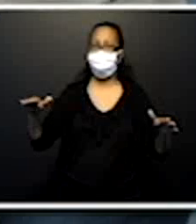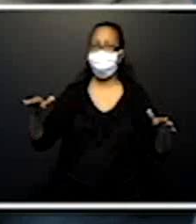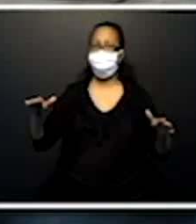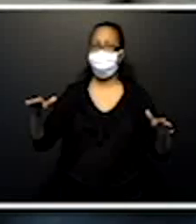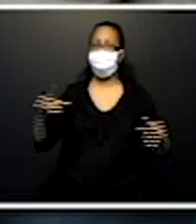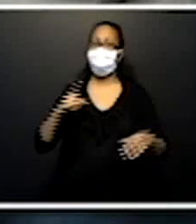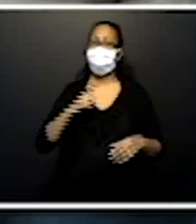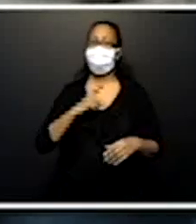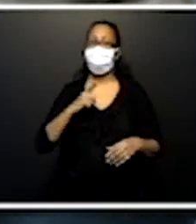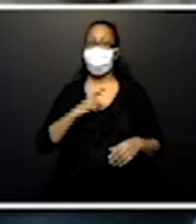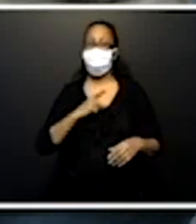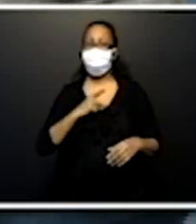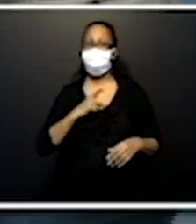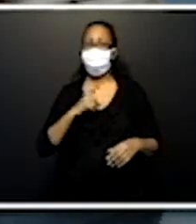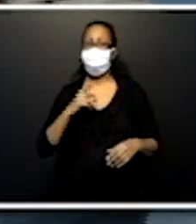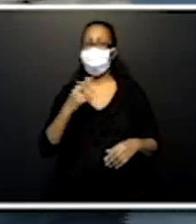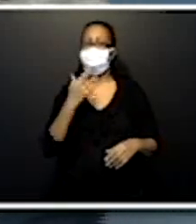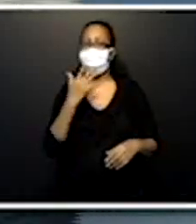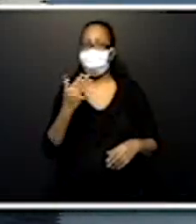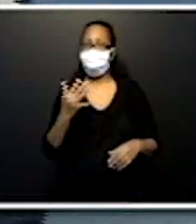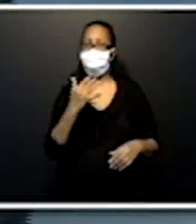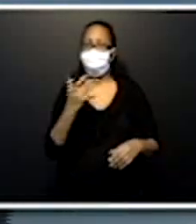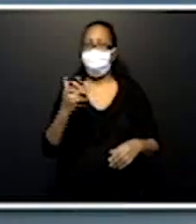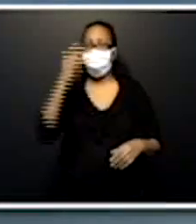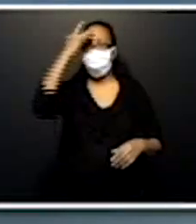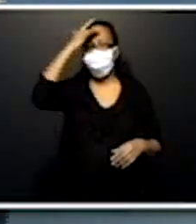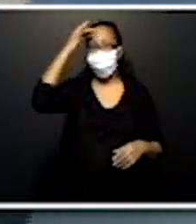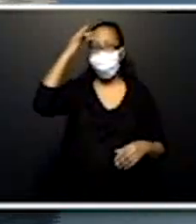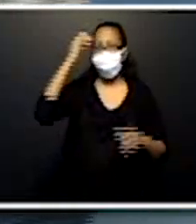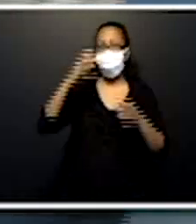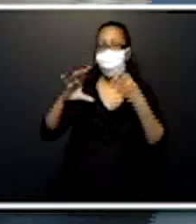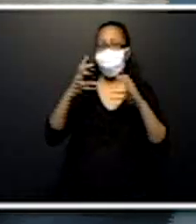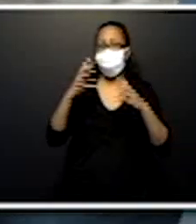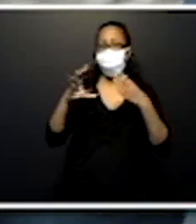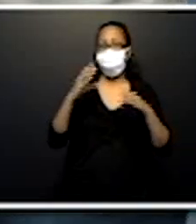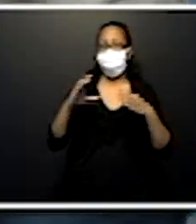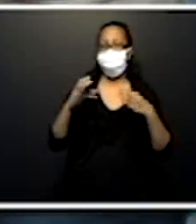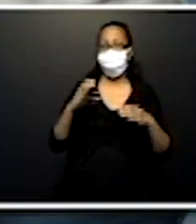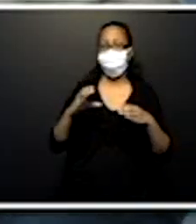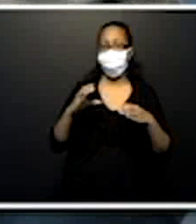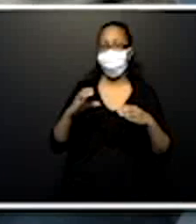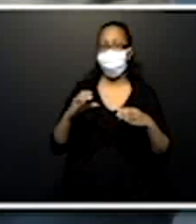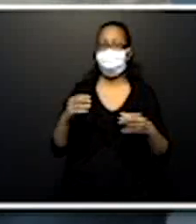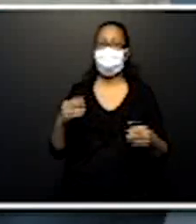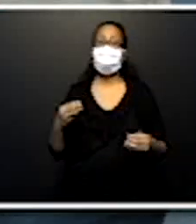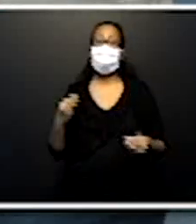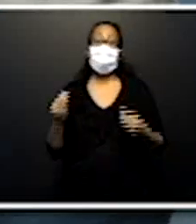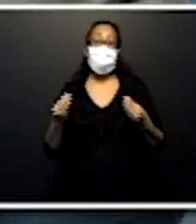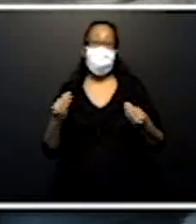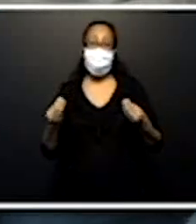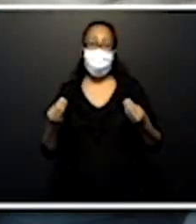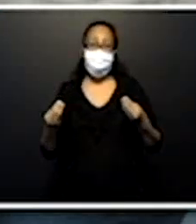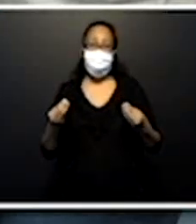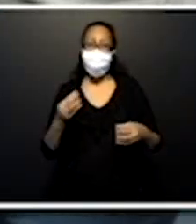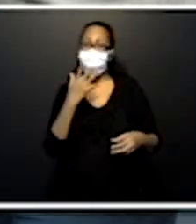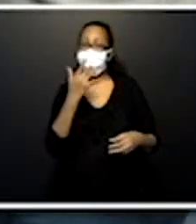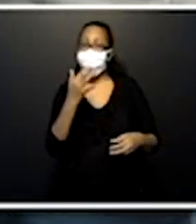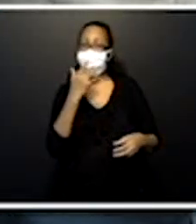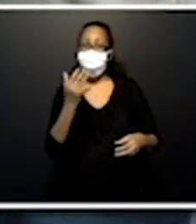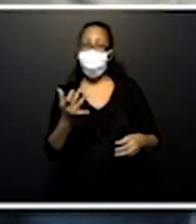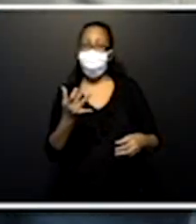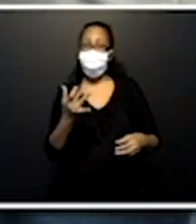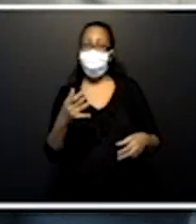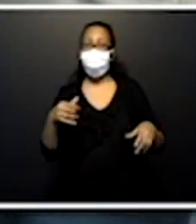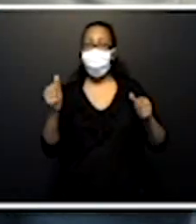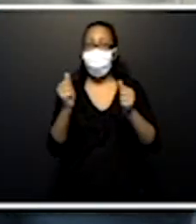um conjunto de vozes cantando. É como se as cores da aquarela estivessem em coro, todas em